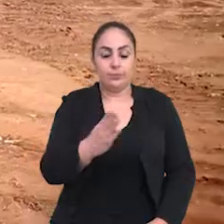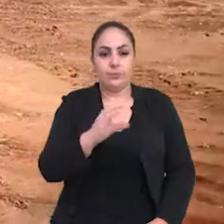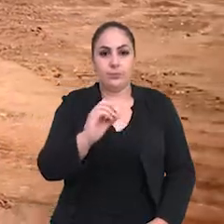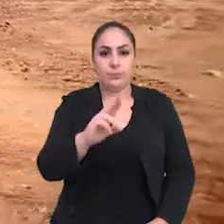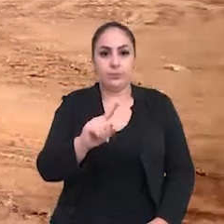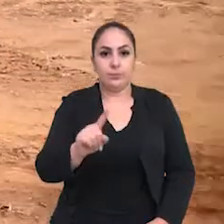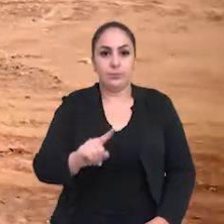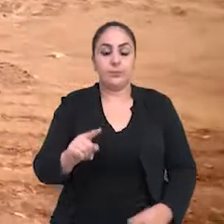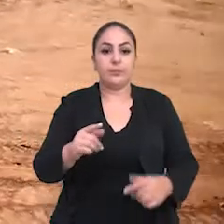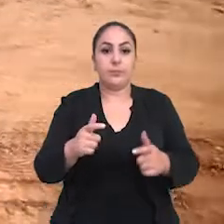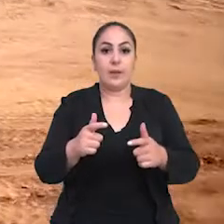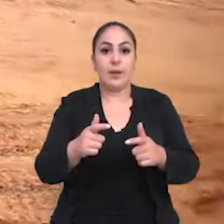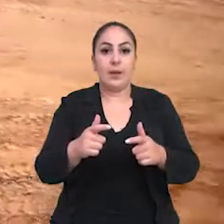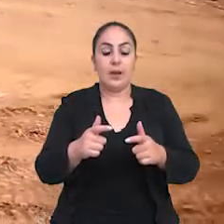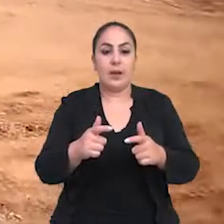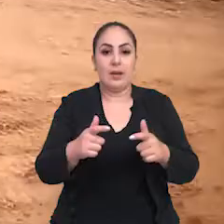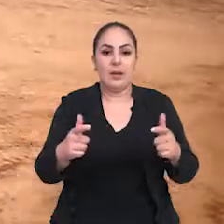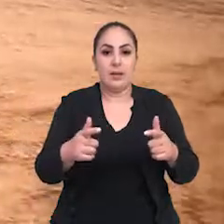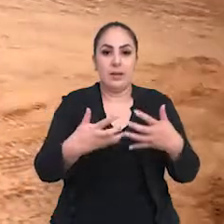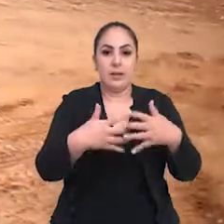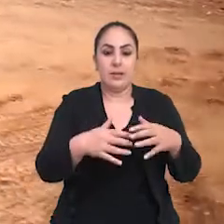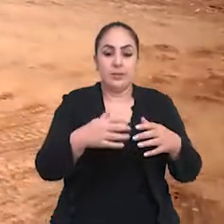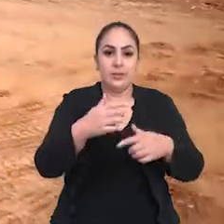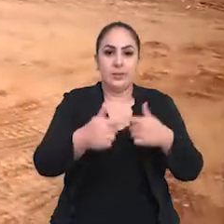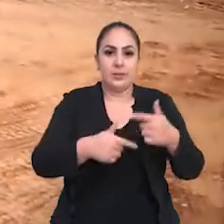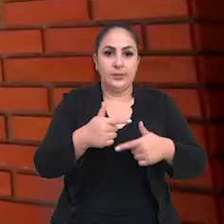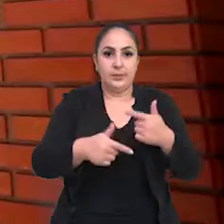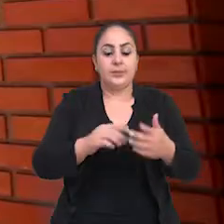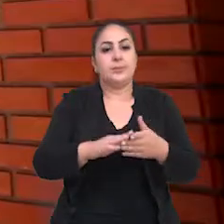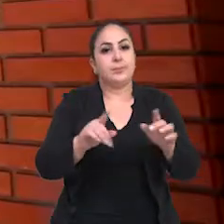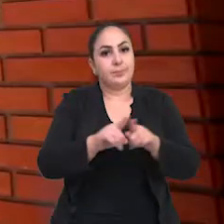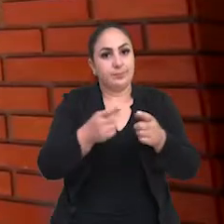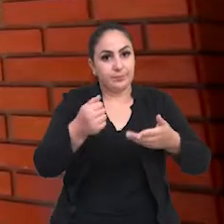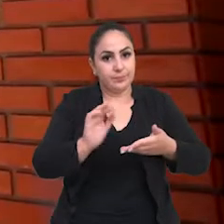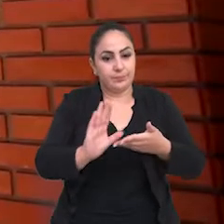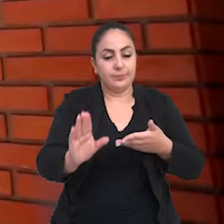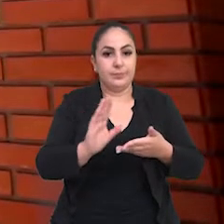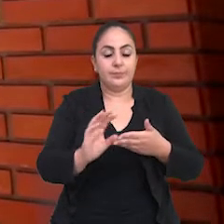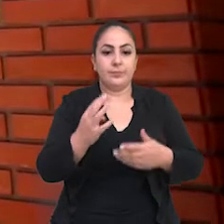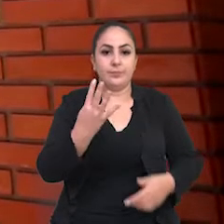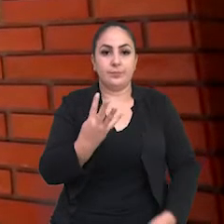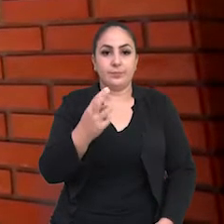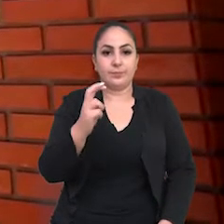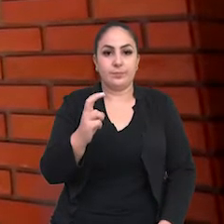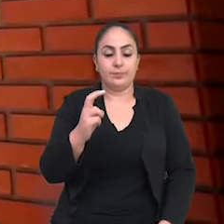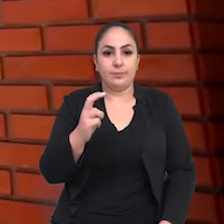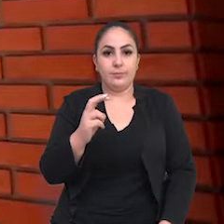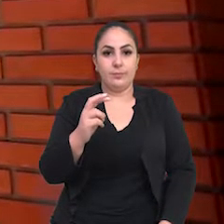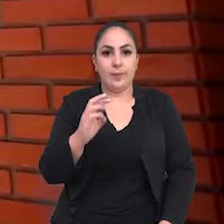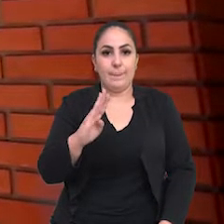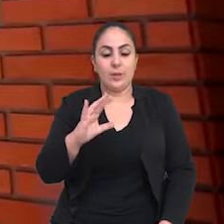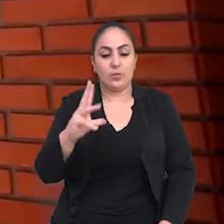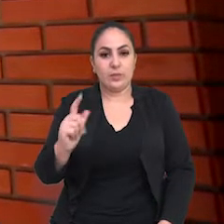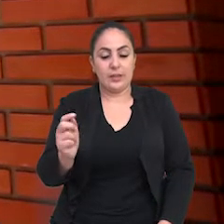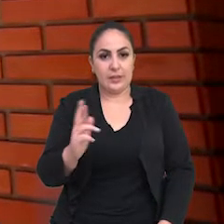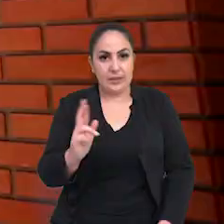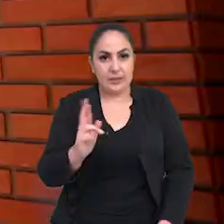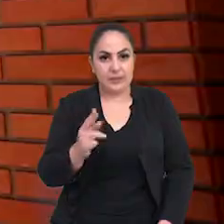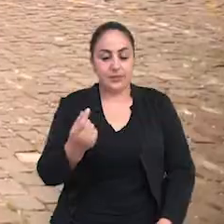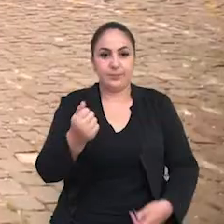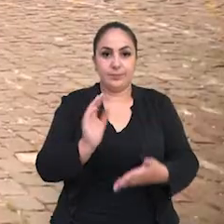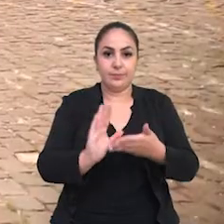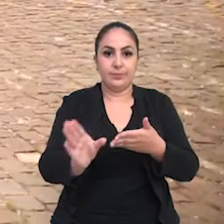Cortes acompanhando as máquinas em operação. Serão investidos 45 milhões de